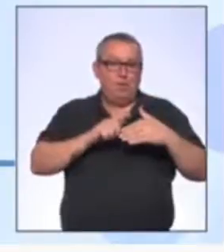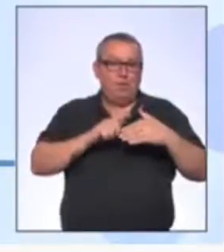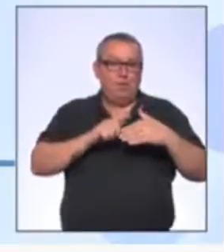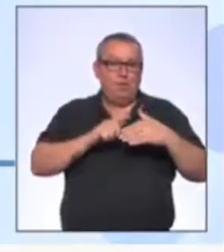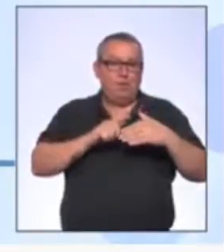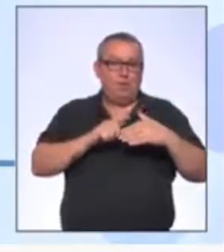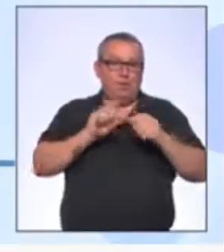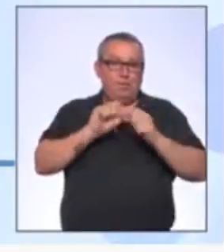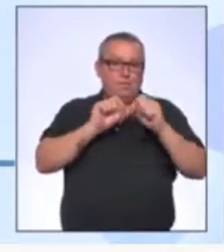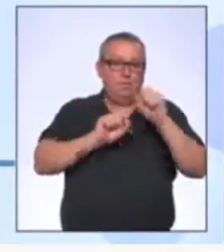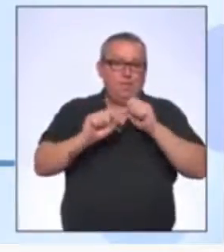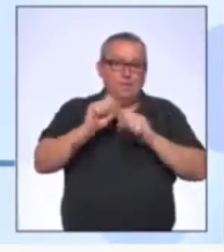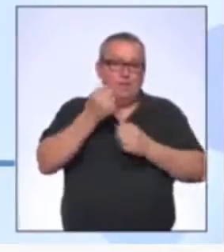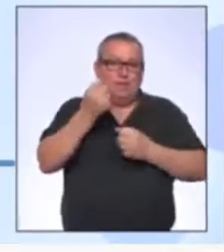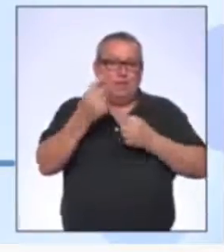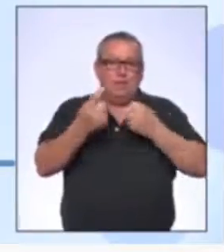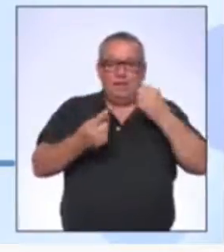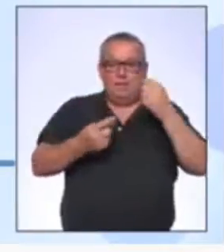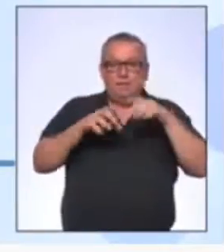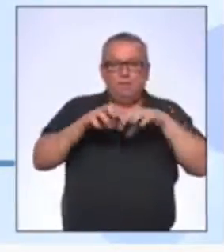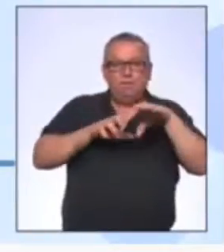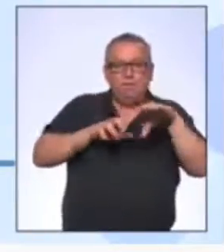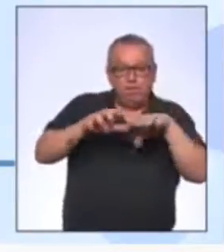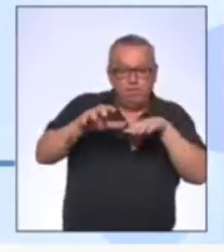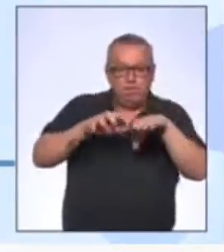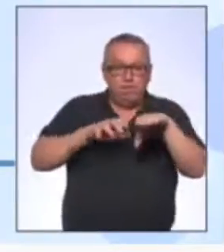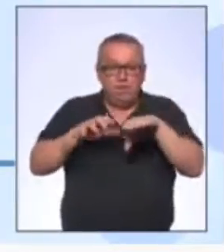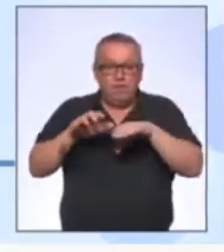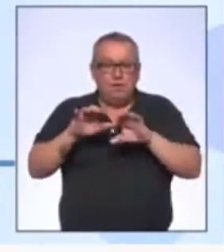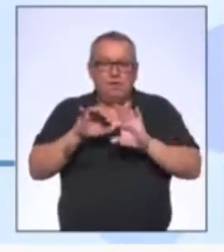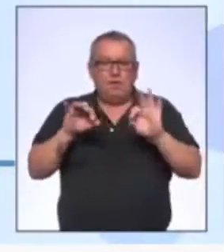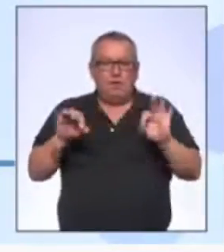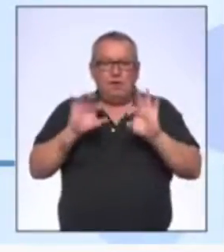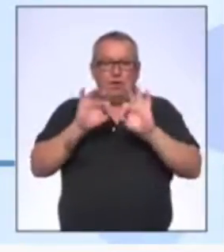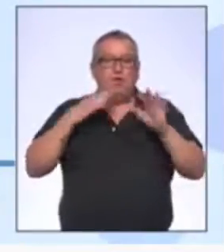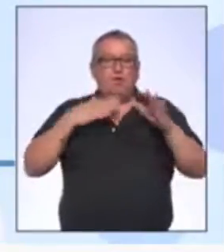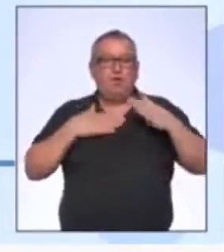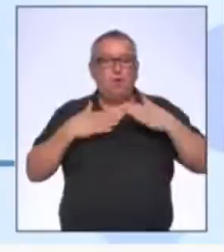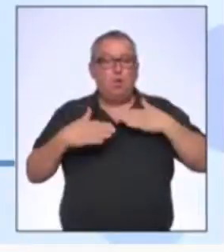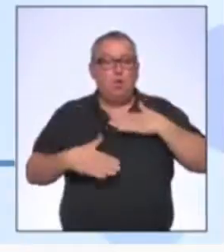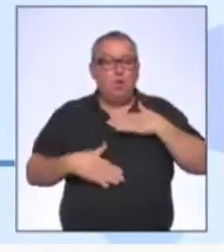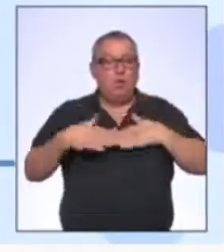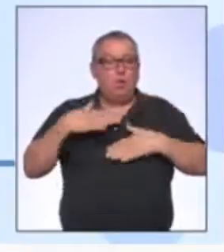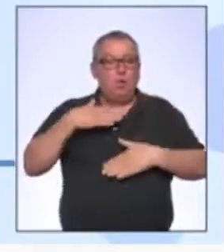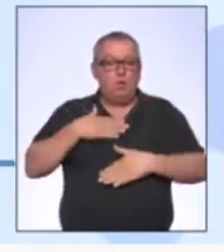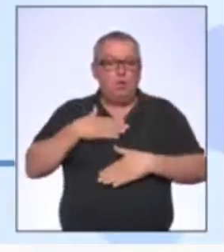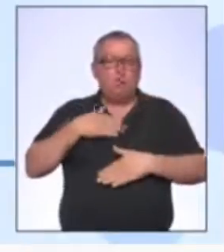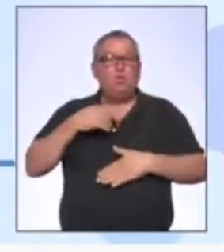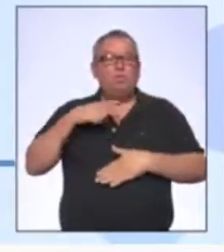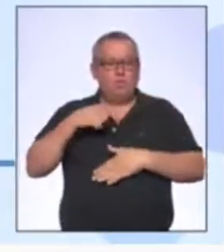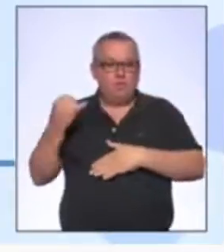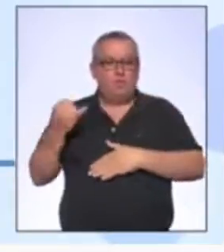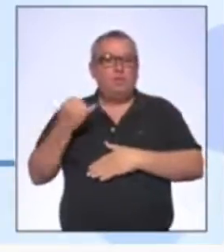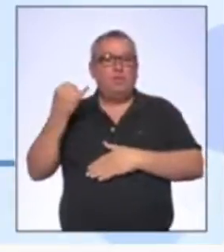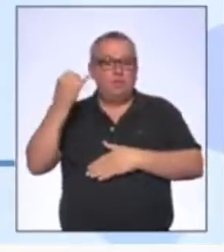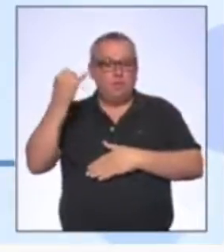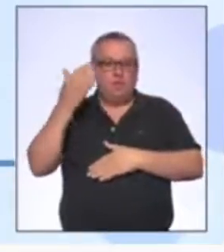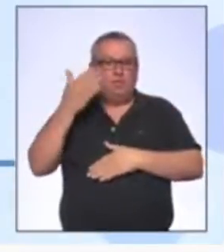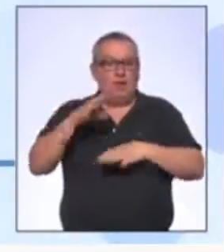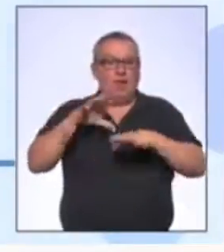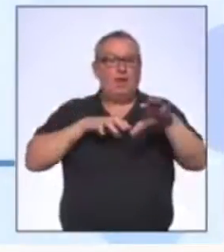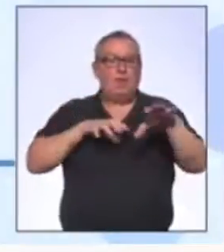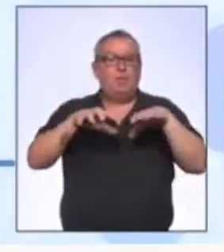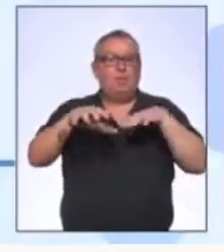como fazer alguns movimentos pequenos movimentos né isso é bem valor a a